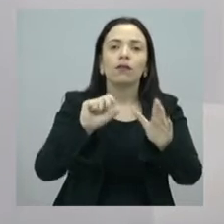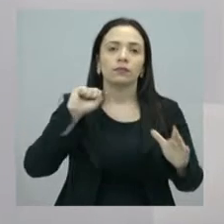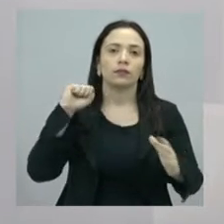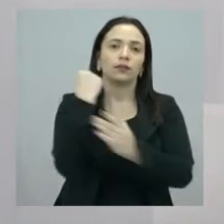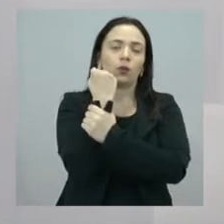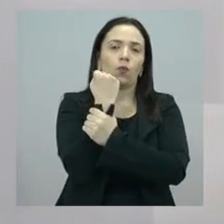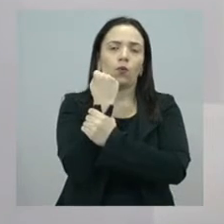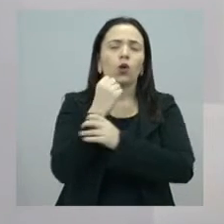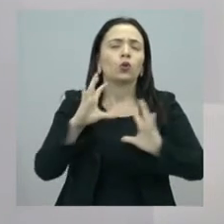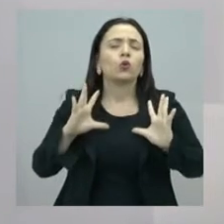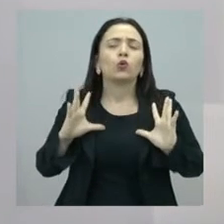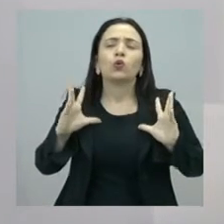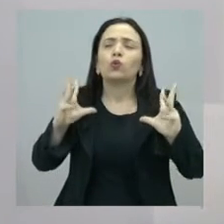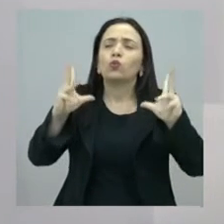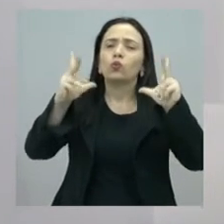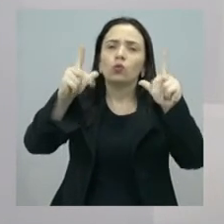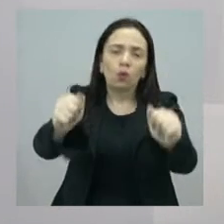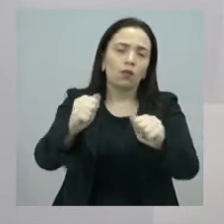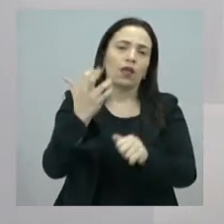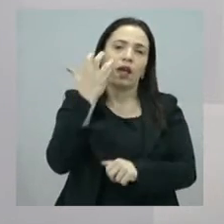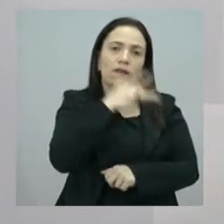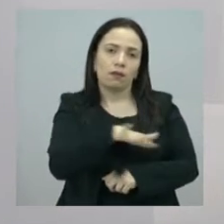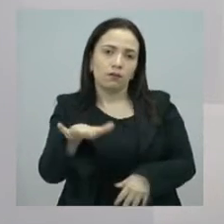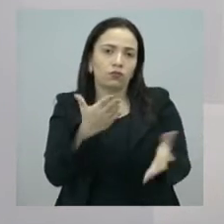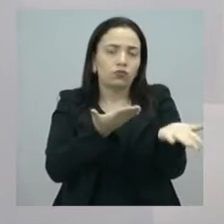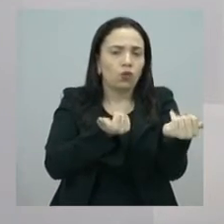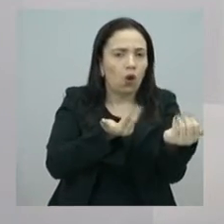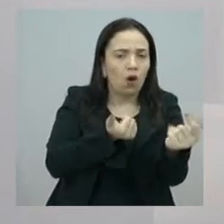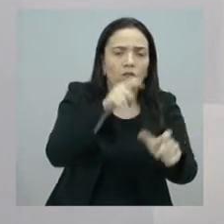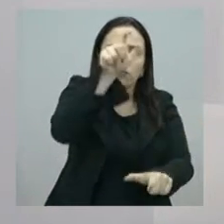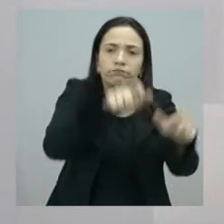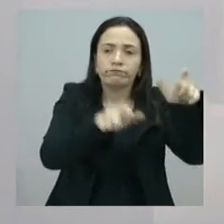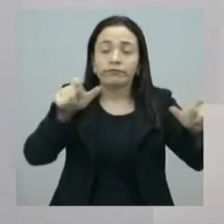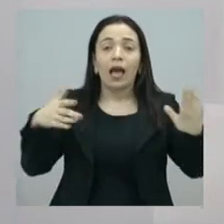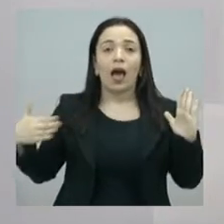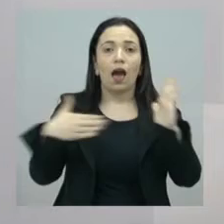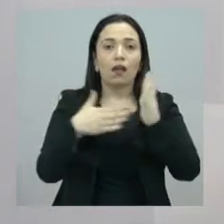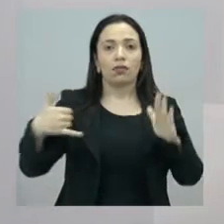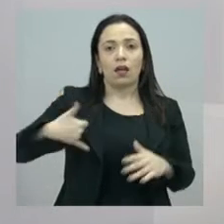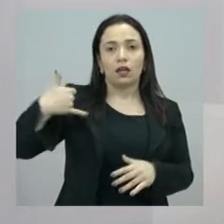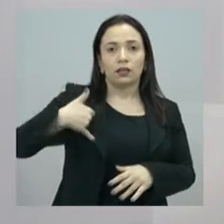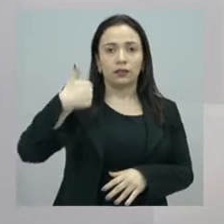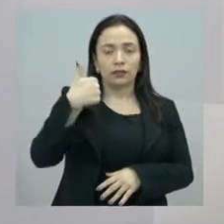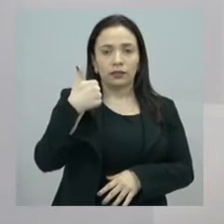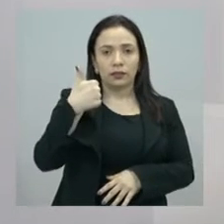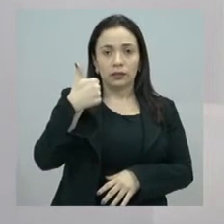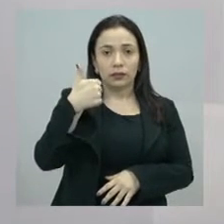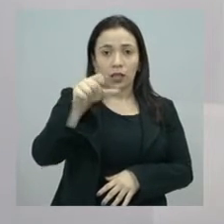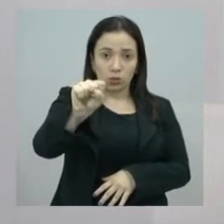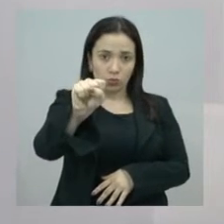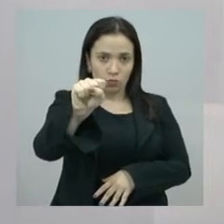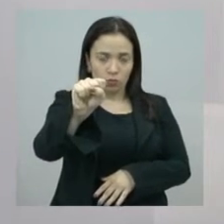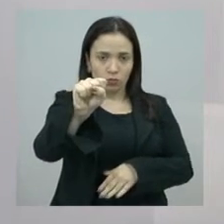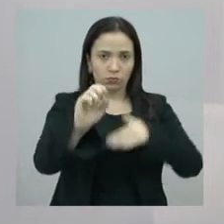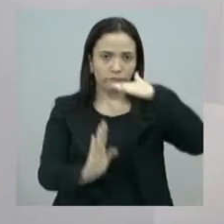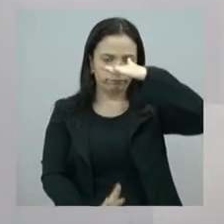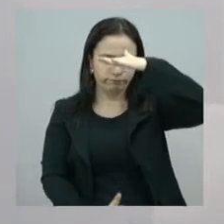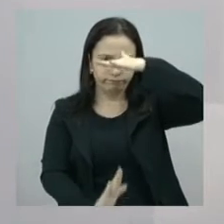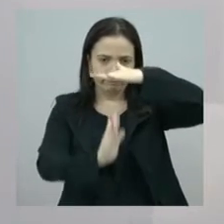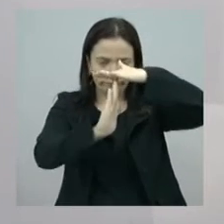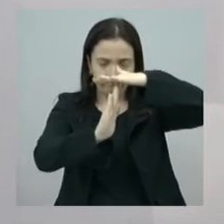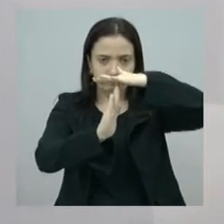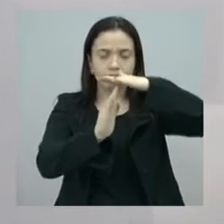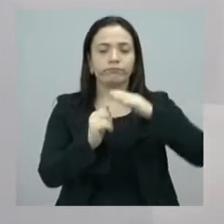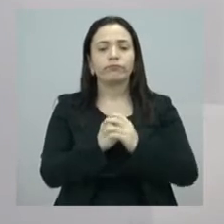proteger todas as crianças e adolescentes até 18 anos incompletos. E aí